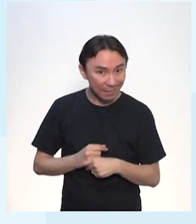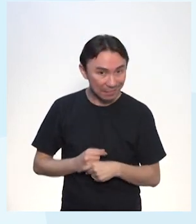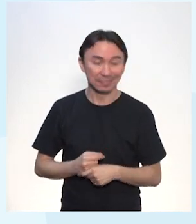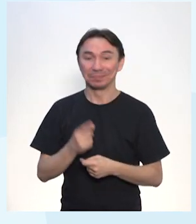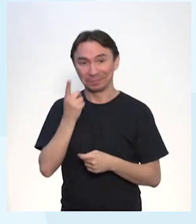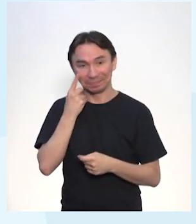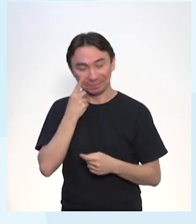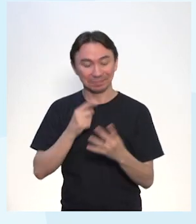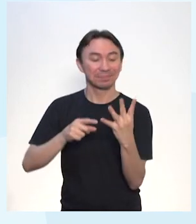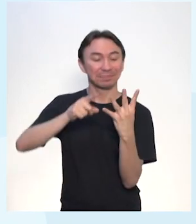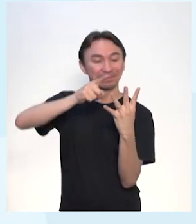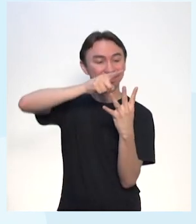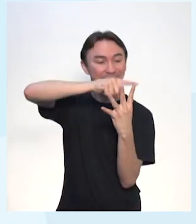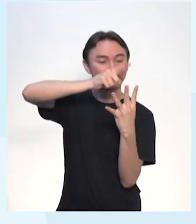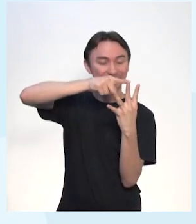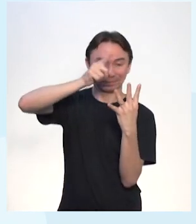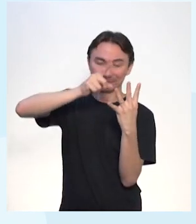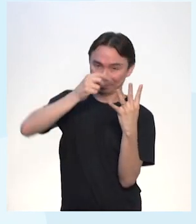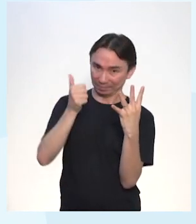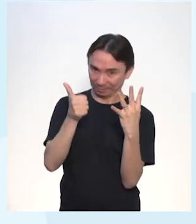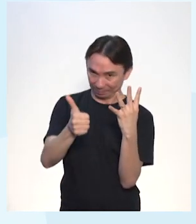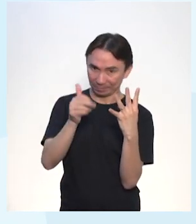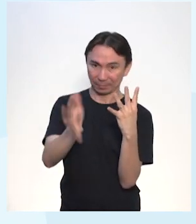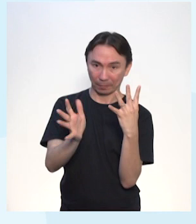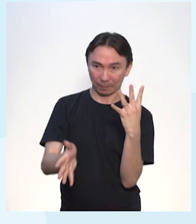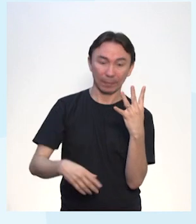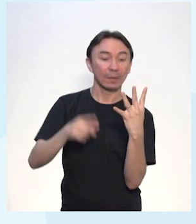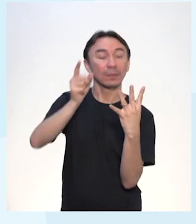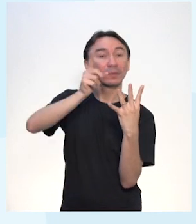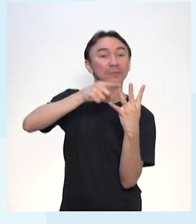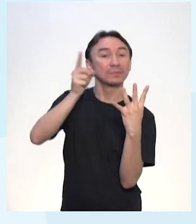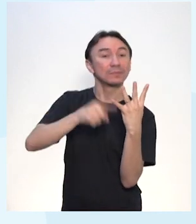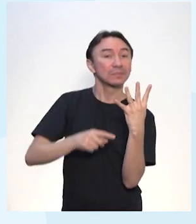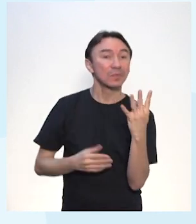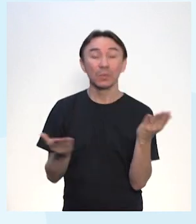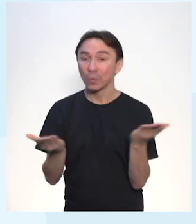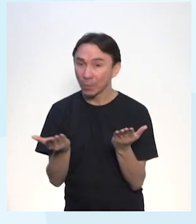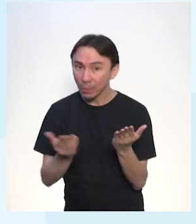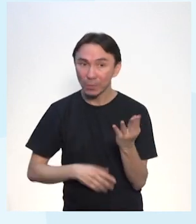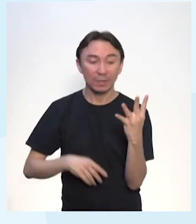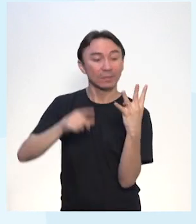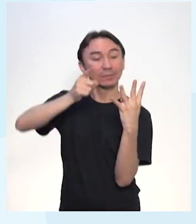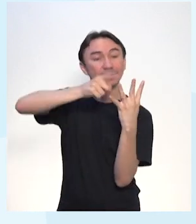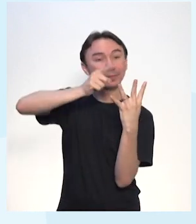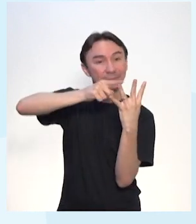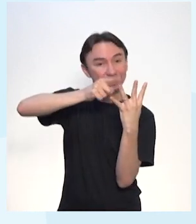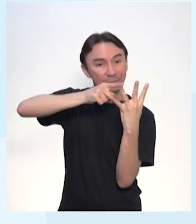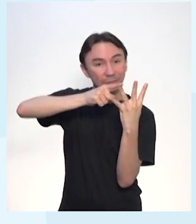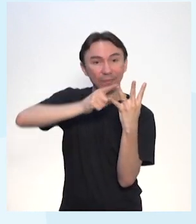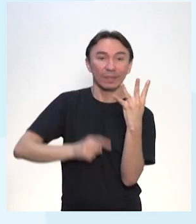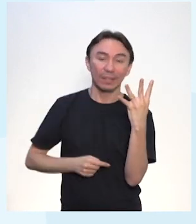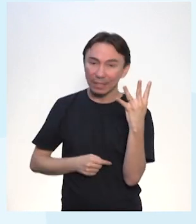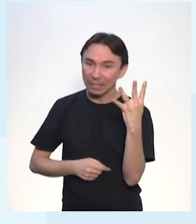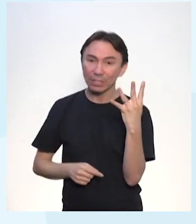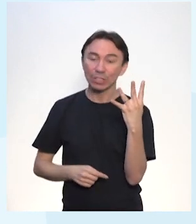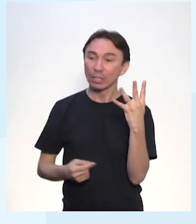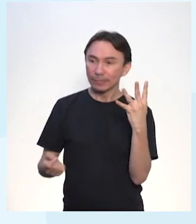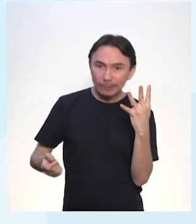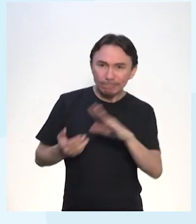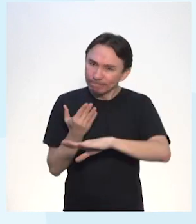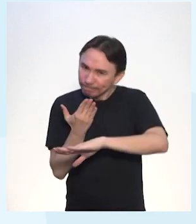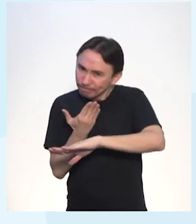do nosso conhecimento. Então, como eu disse, para essa aula, a gente vai falar do aprender a conviver, né, já que